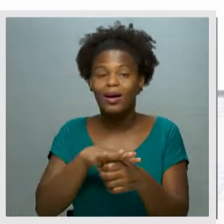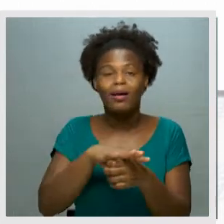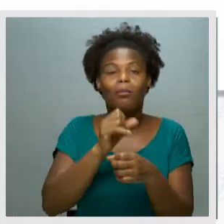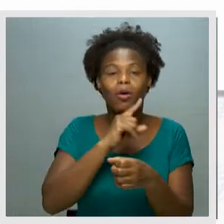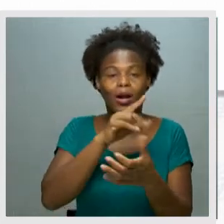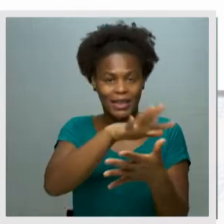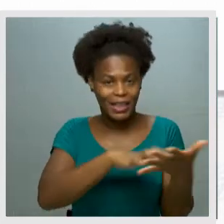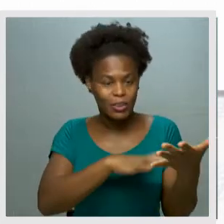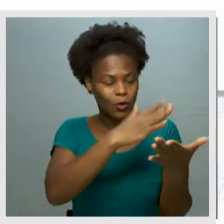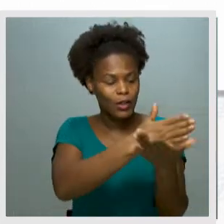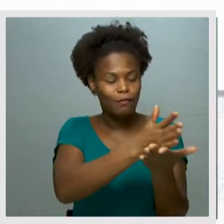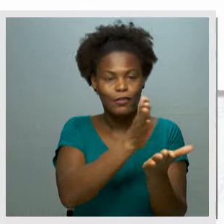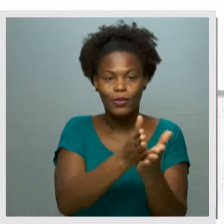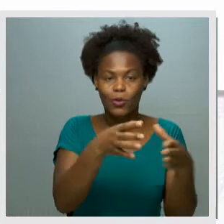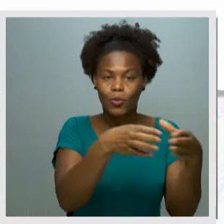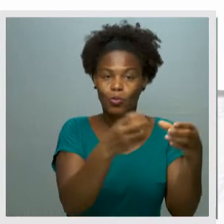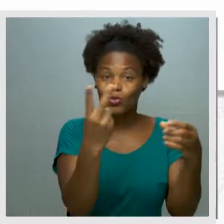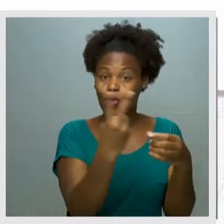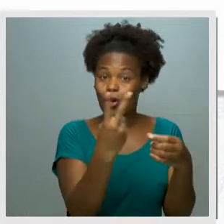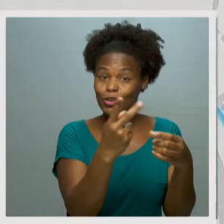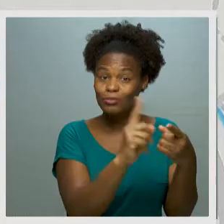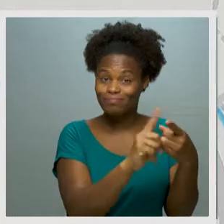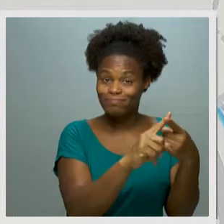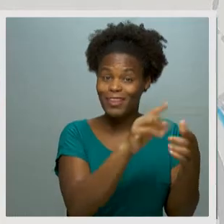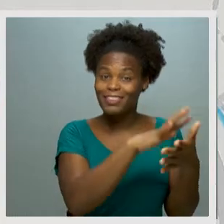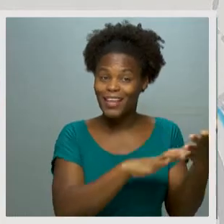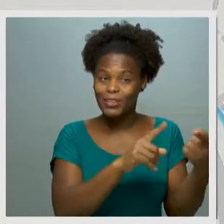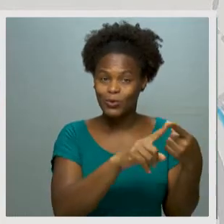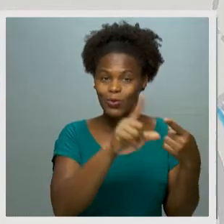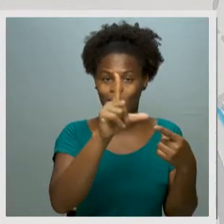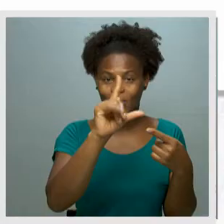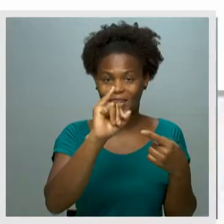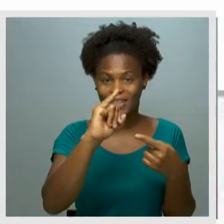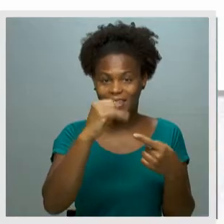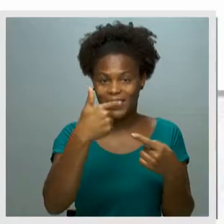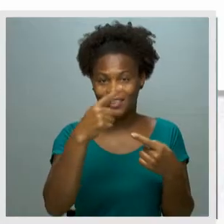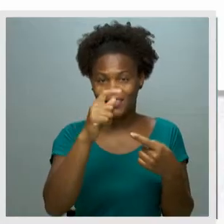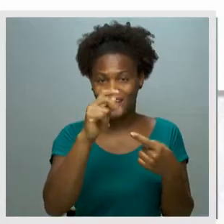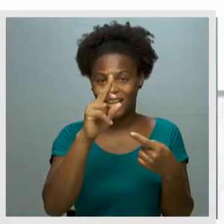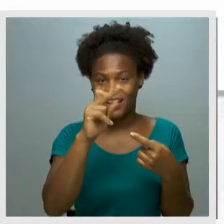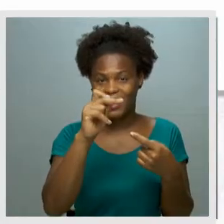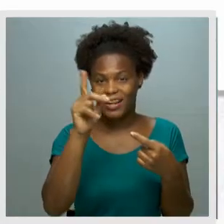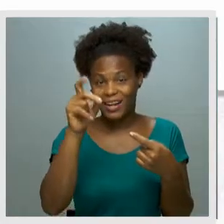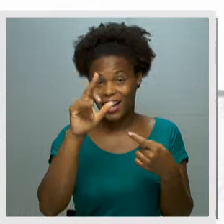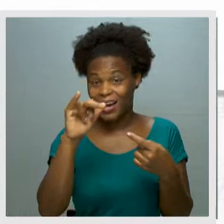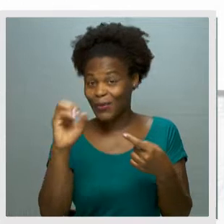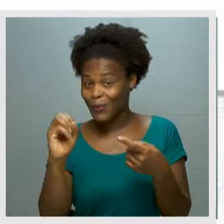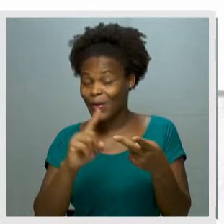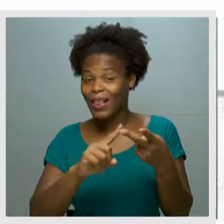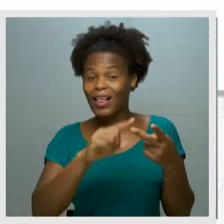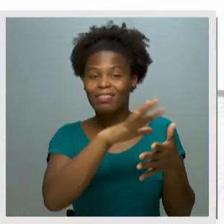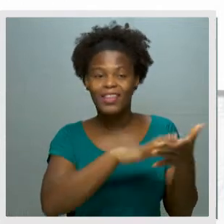os textos em dois grandes grupos. Temos textos literários e